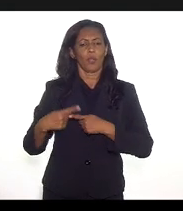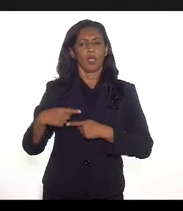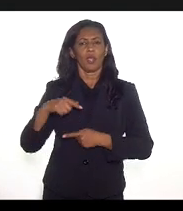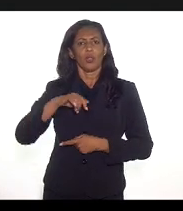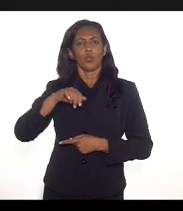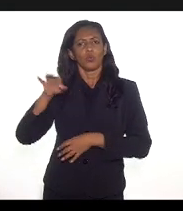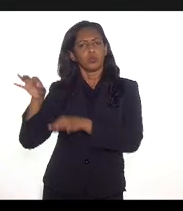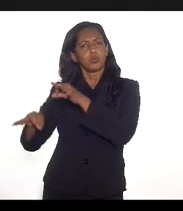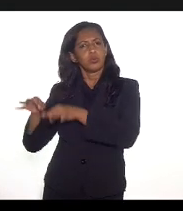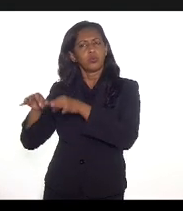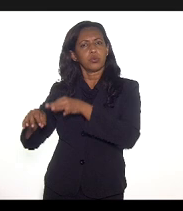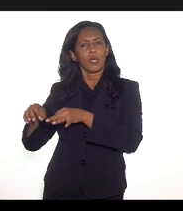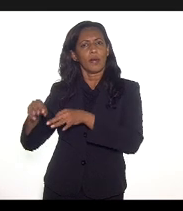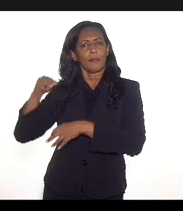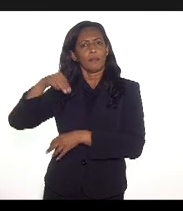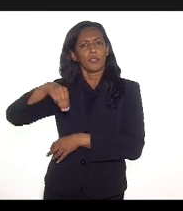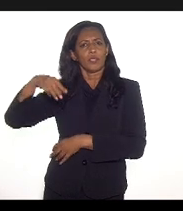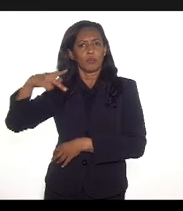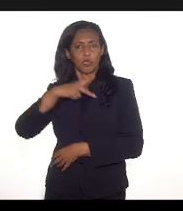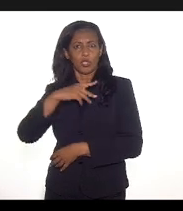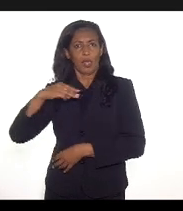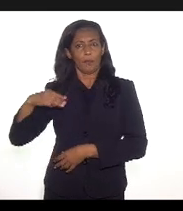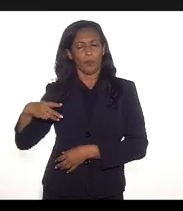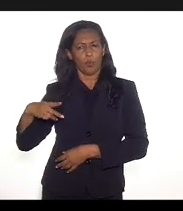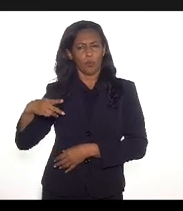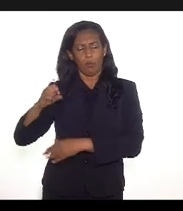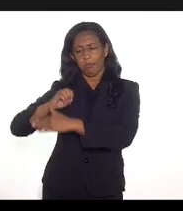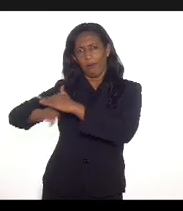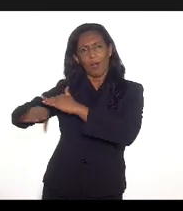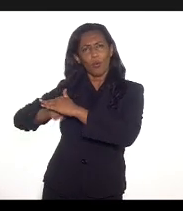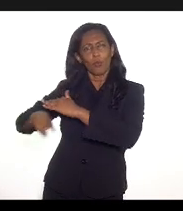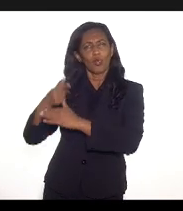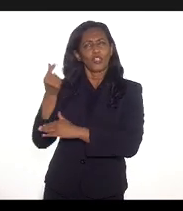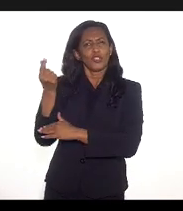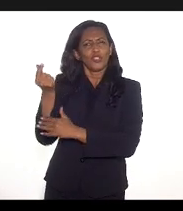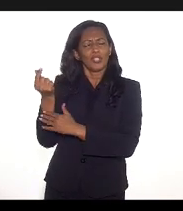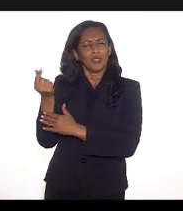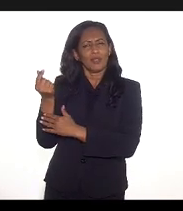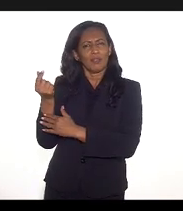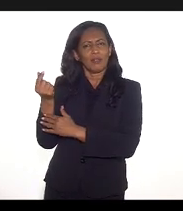Público acumulam tanto dinheiro em seus fundos, ao invés